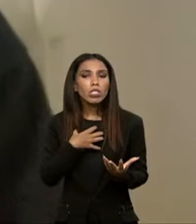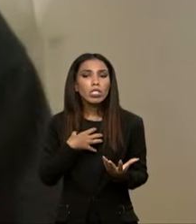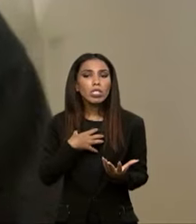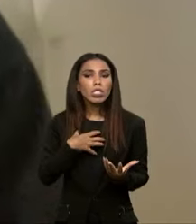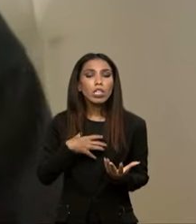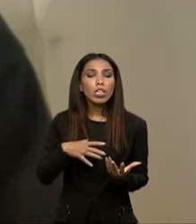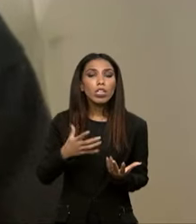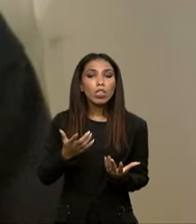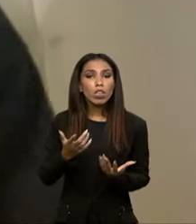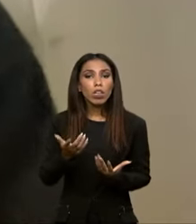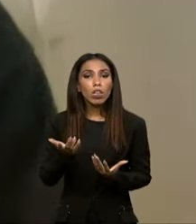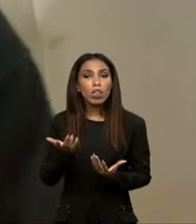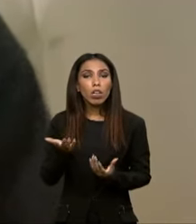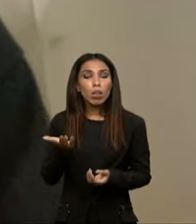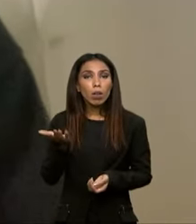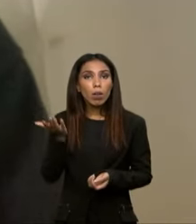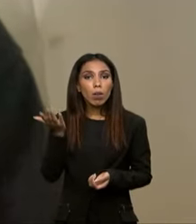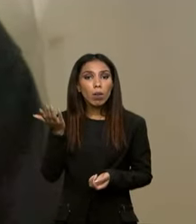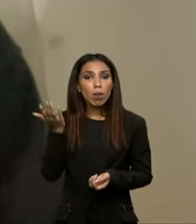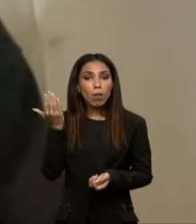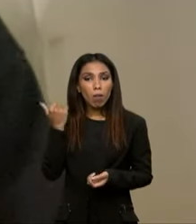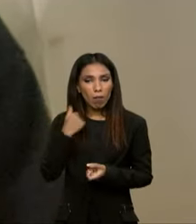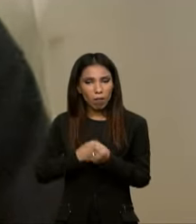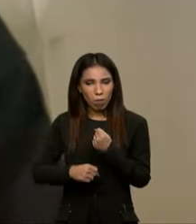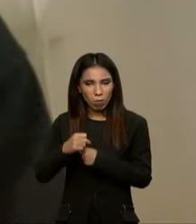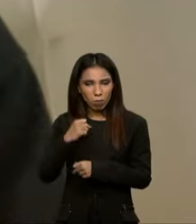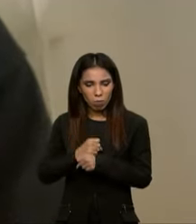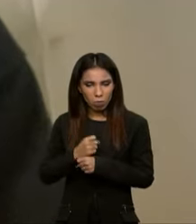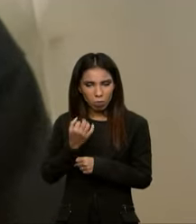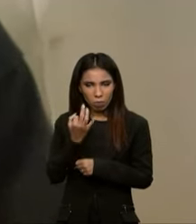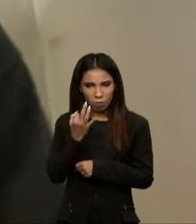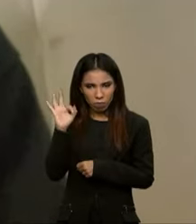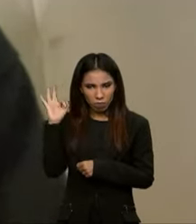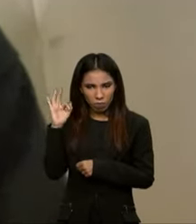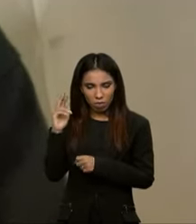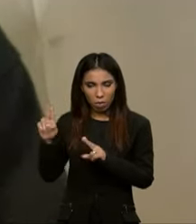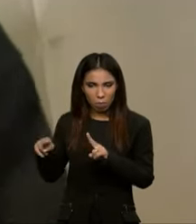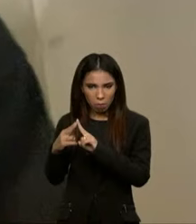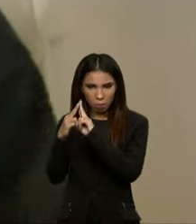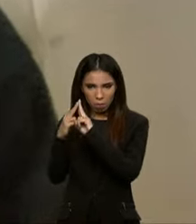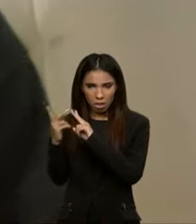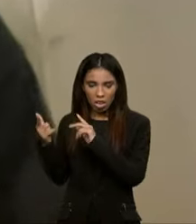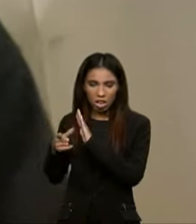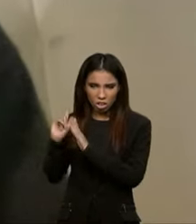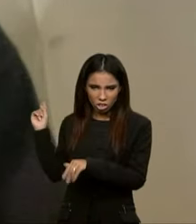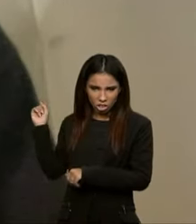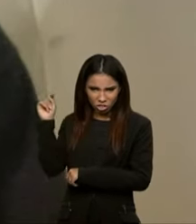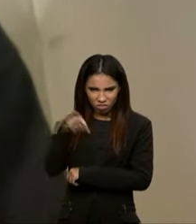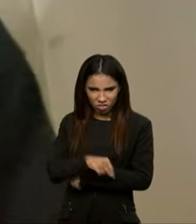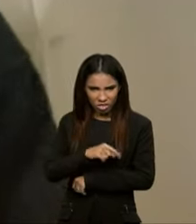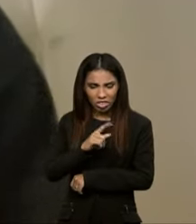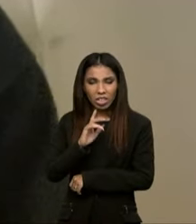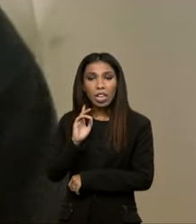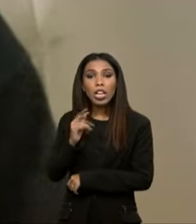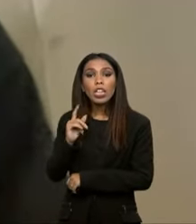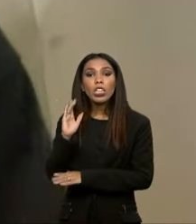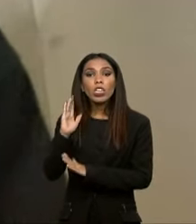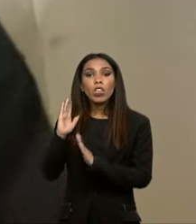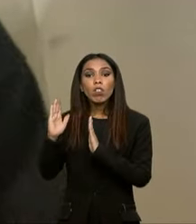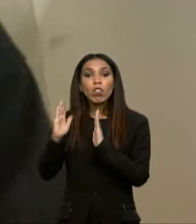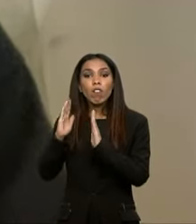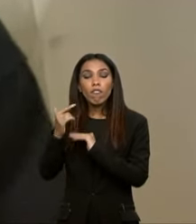passado, nós fizemos uma temporada em Paris, no Paris Villette. Antes de vir para a França, para a Europa, a gente já tinha feito uma temporada de